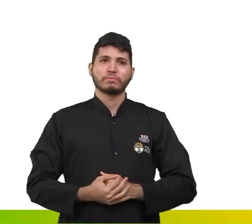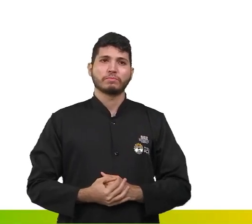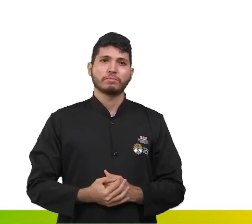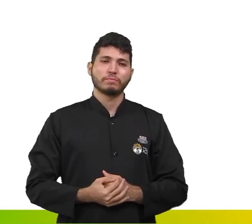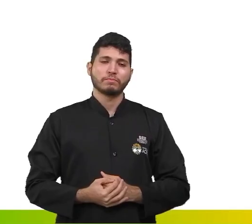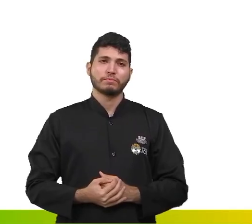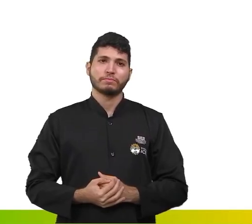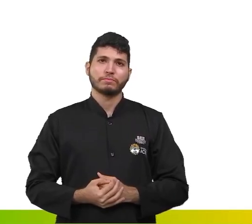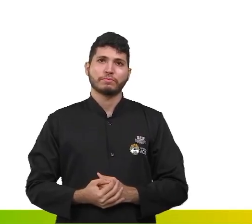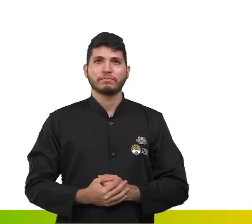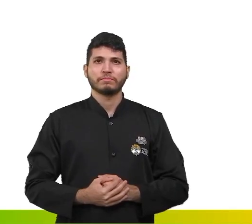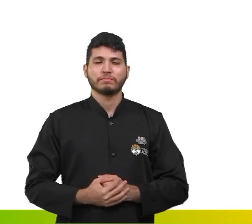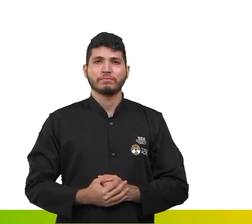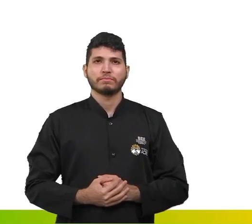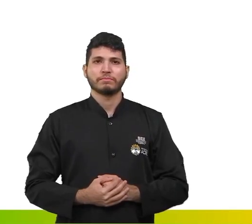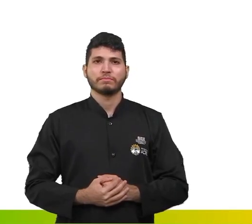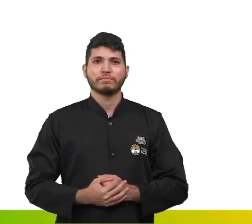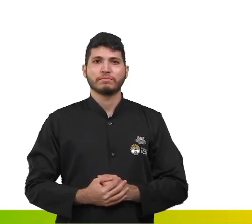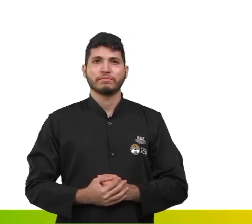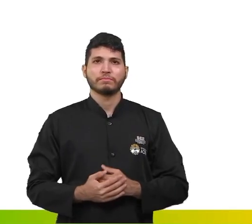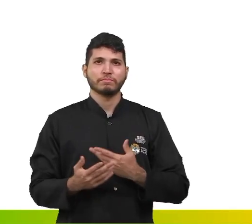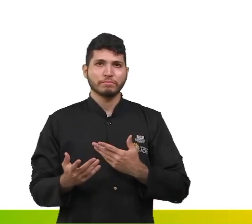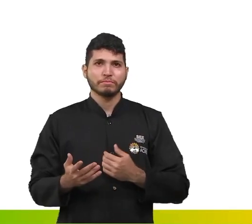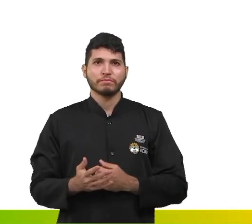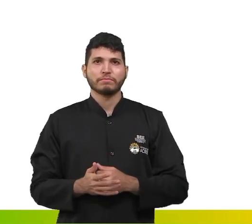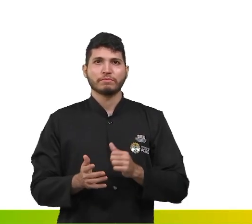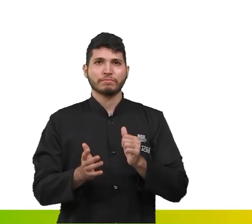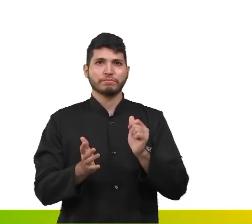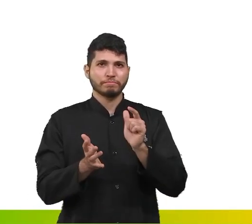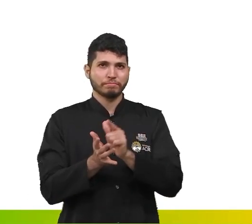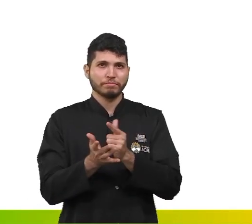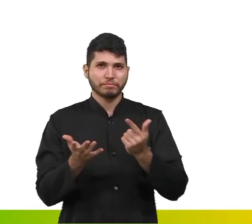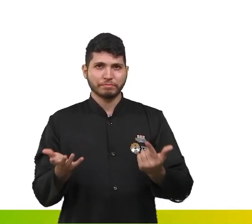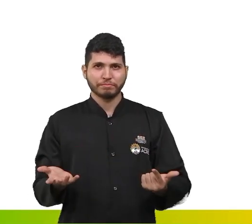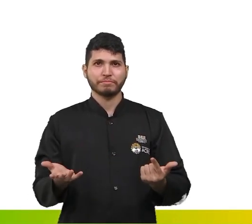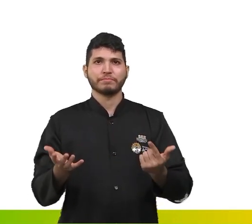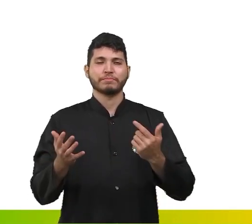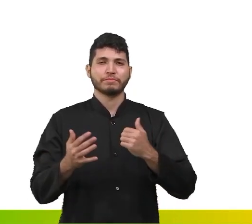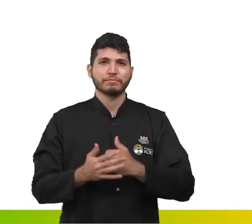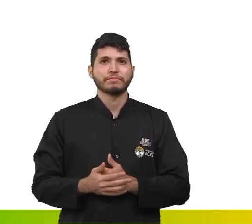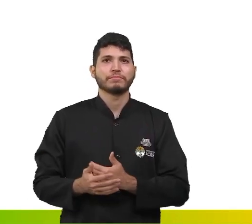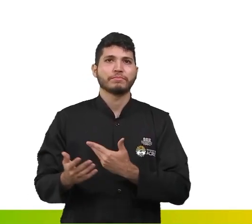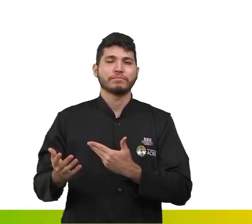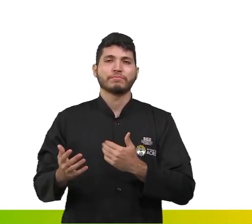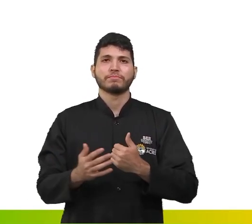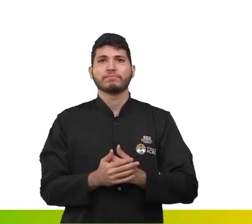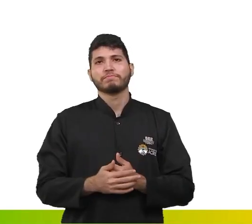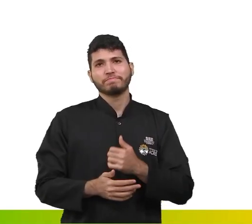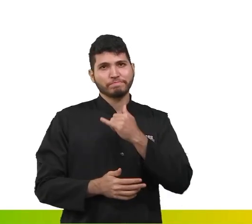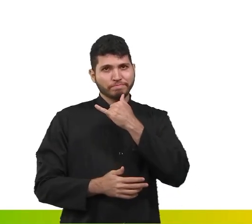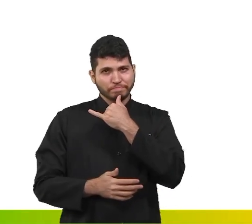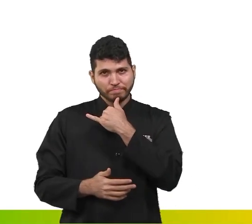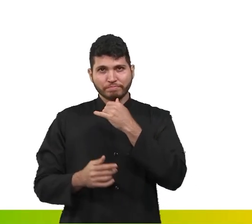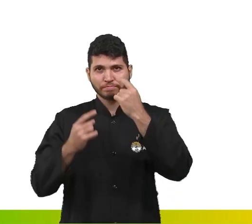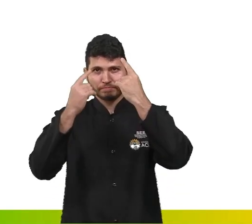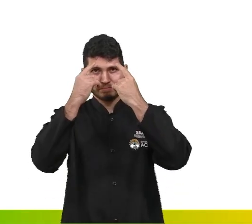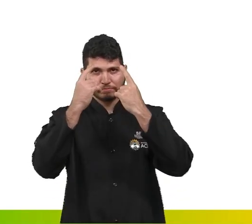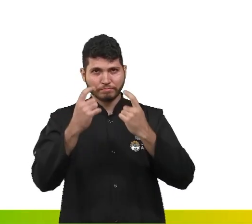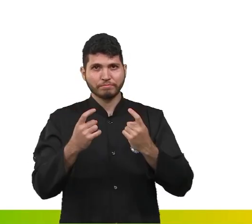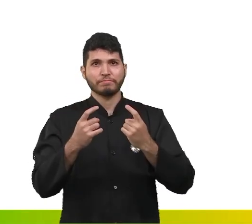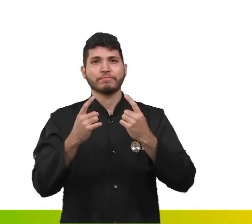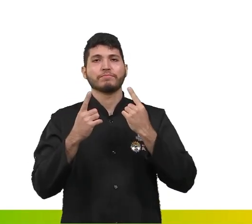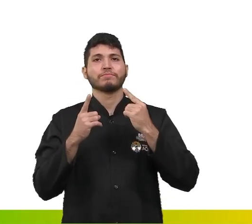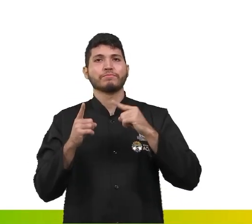eu trouxe aqui para vocês manchetes de jornais, né, que traz essas notícias tristes de violência contra a